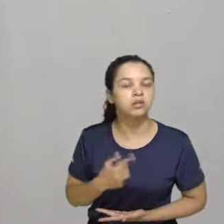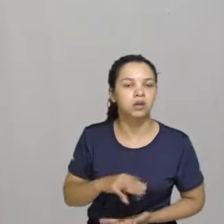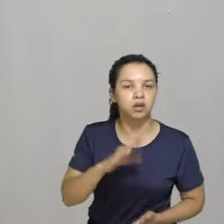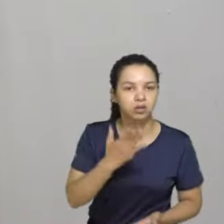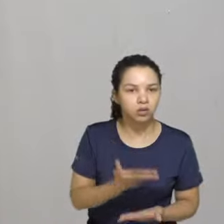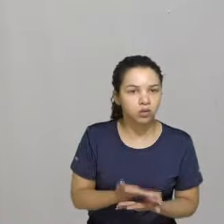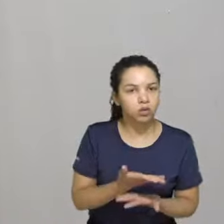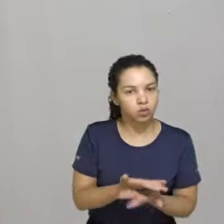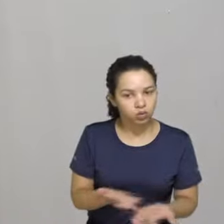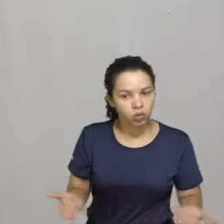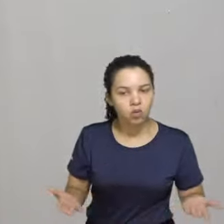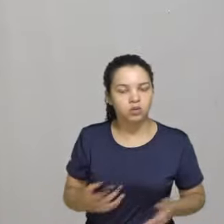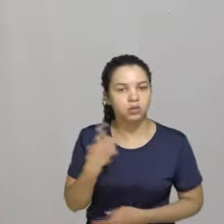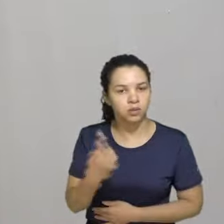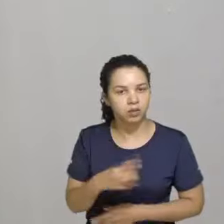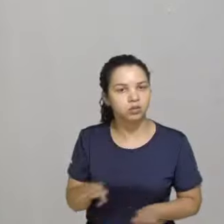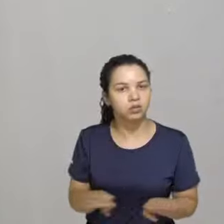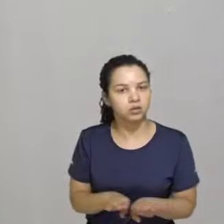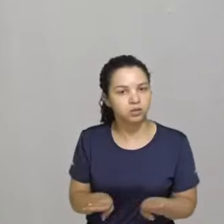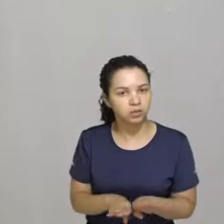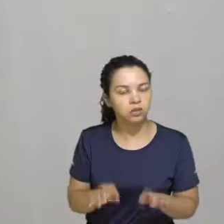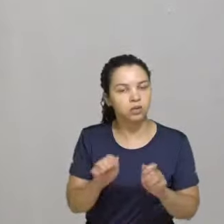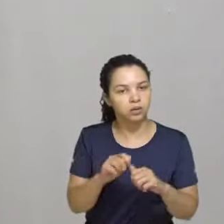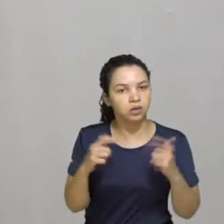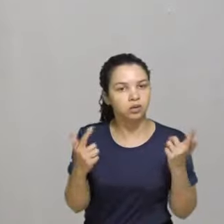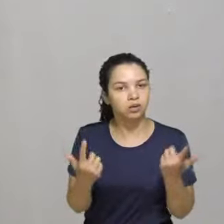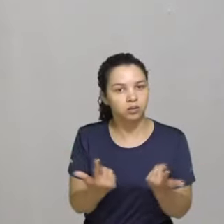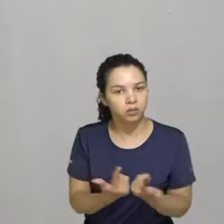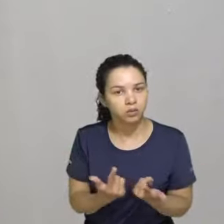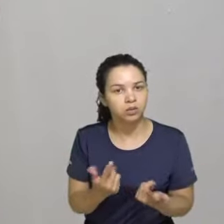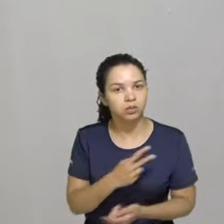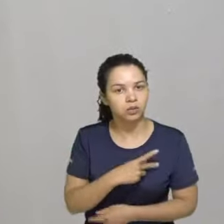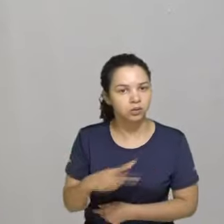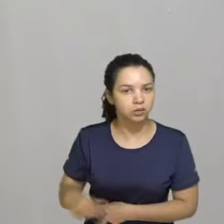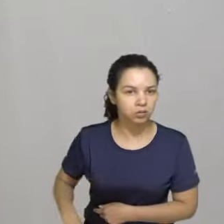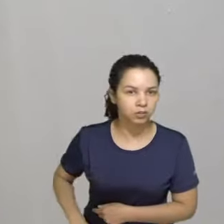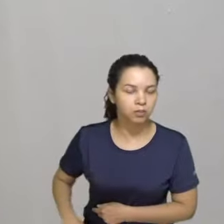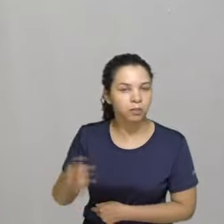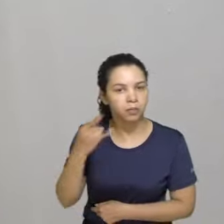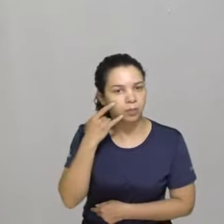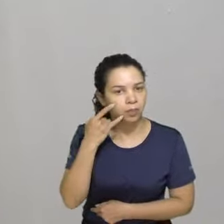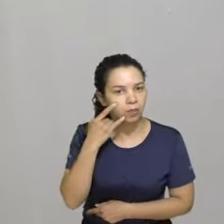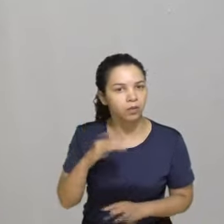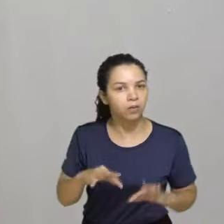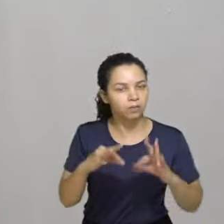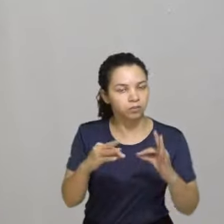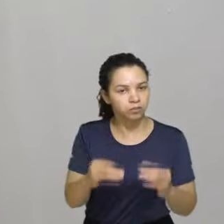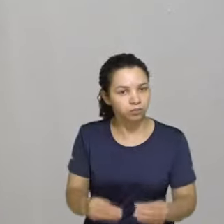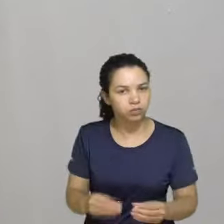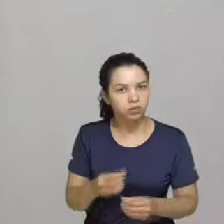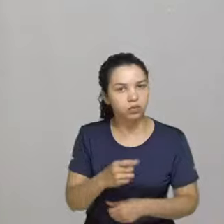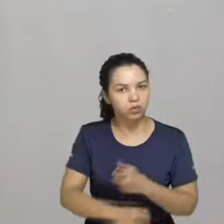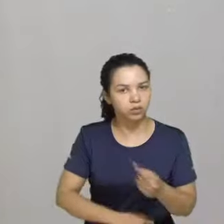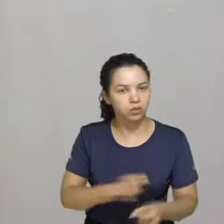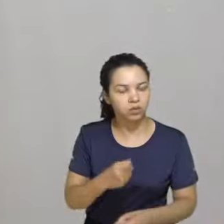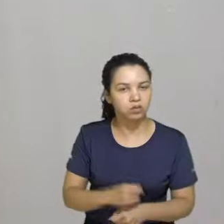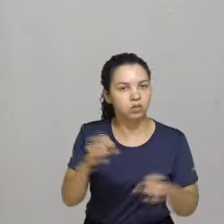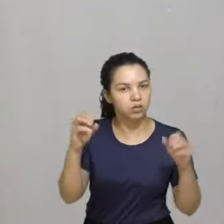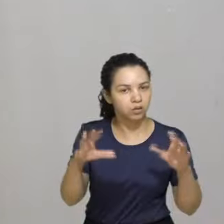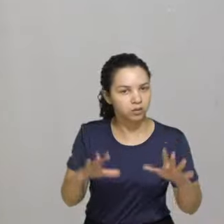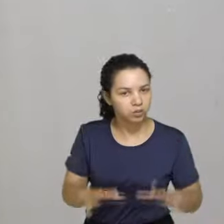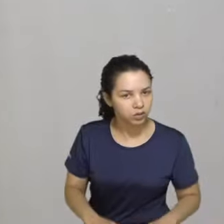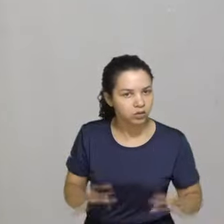que todos os nossos colegas deputados aqui na Assembleia Legislativa, do nosso presidente Mauro de Nadal, que todos tenham um ano abençoado e